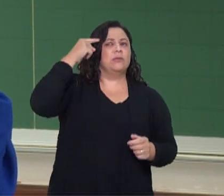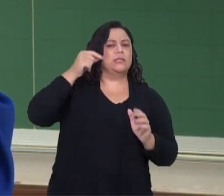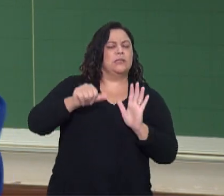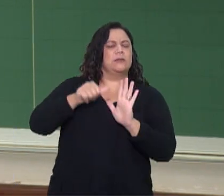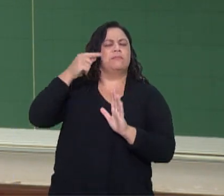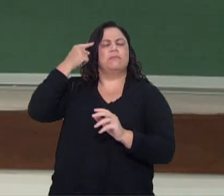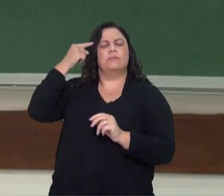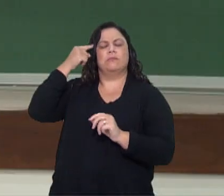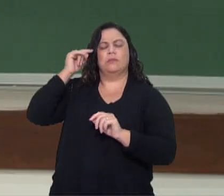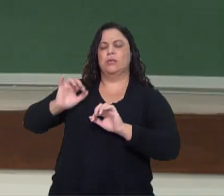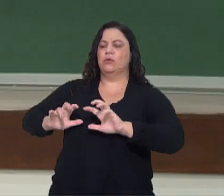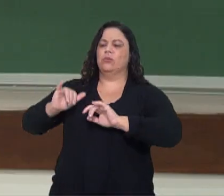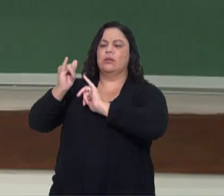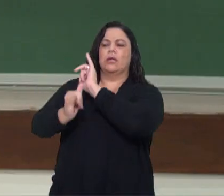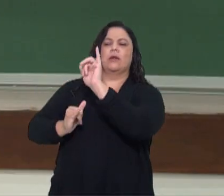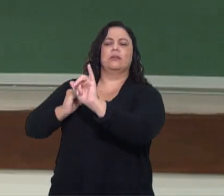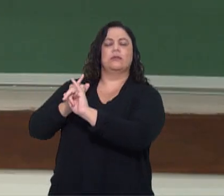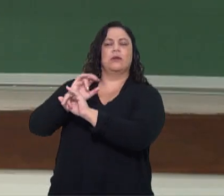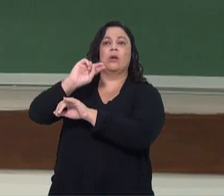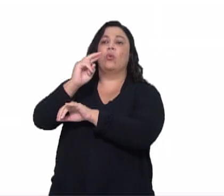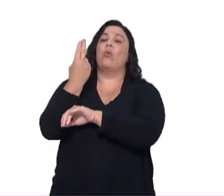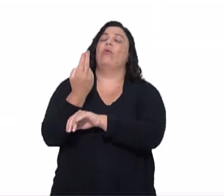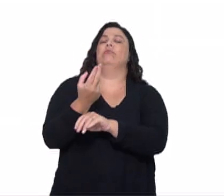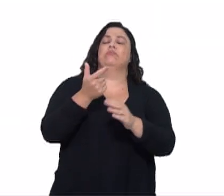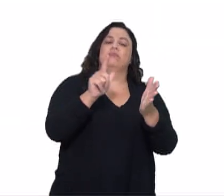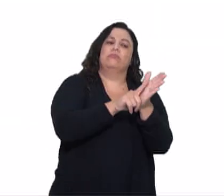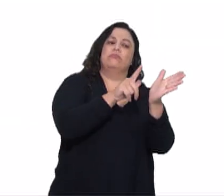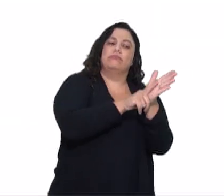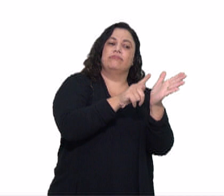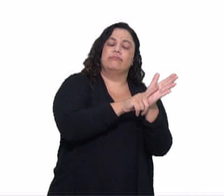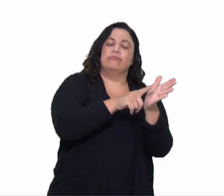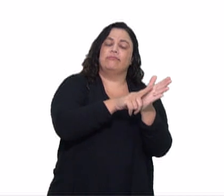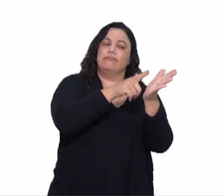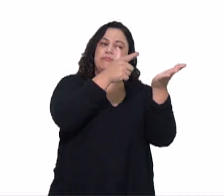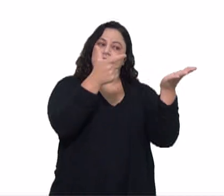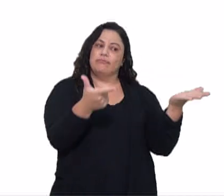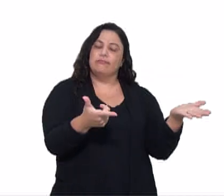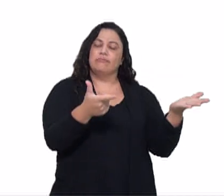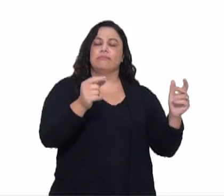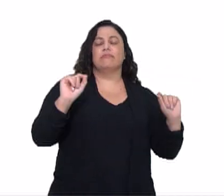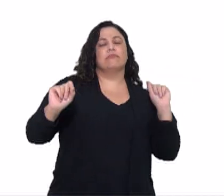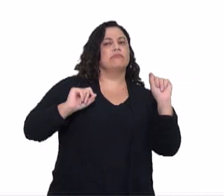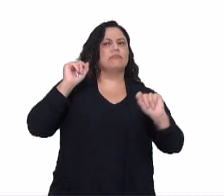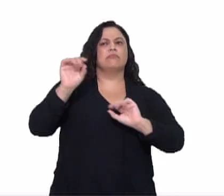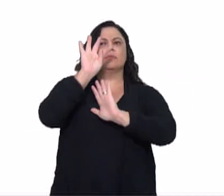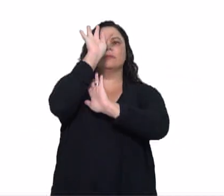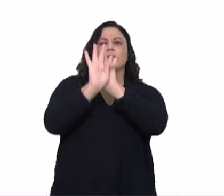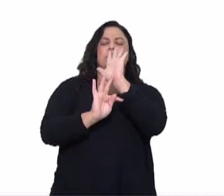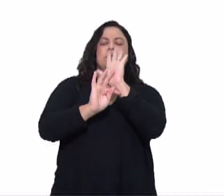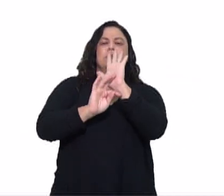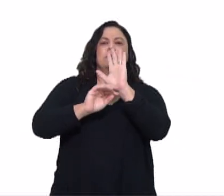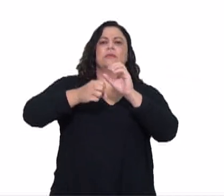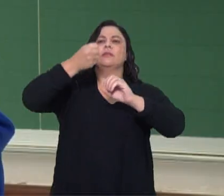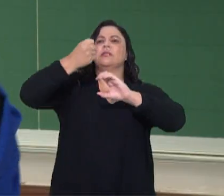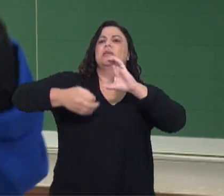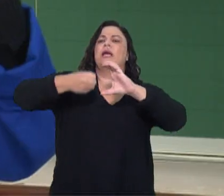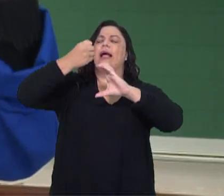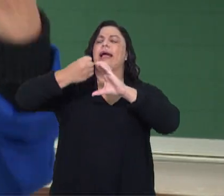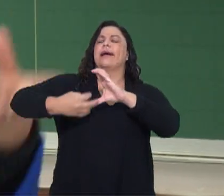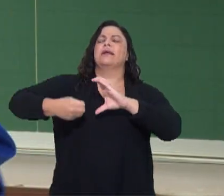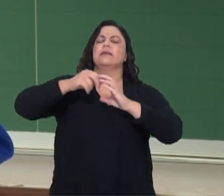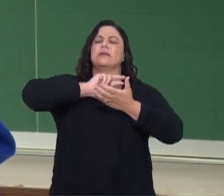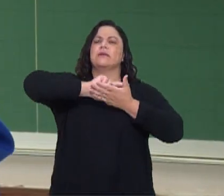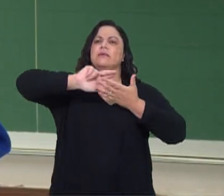papel? E quais são as características desse texto? Lembrando que tanto o jornal impresso, como